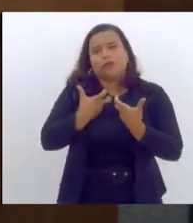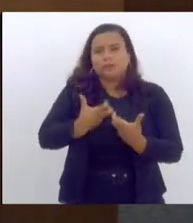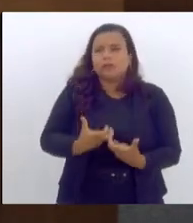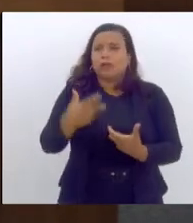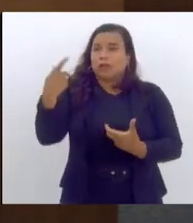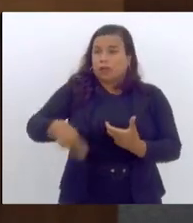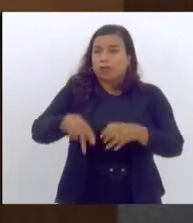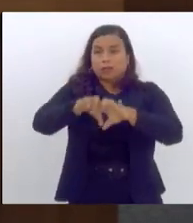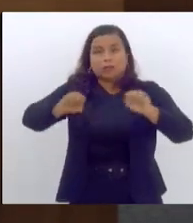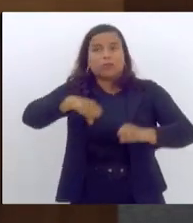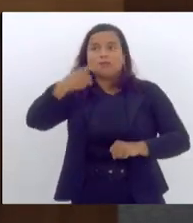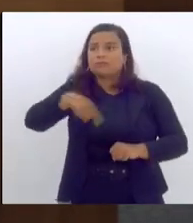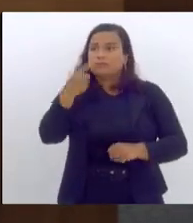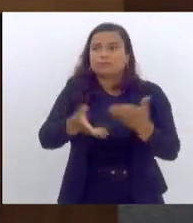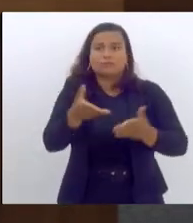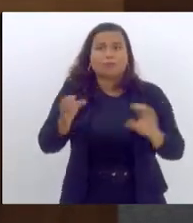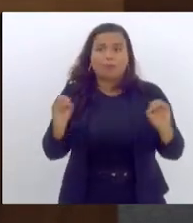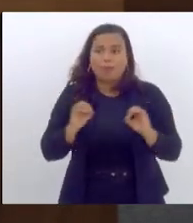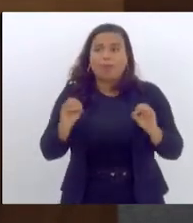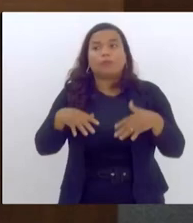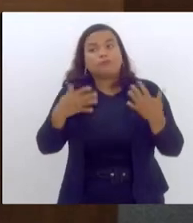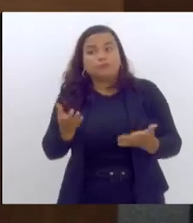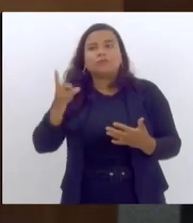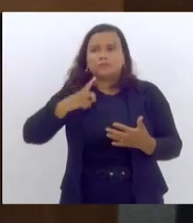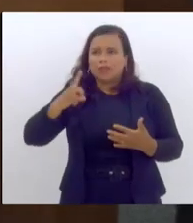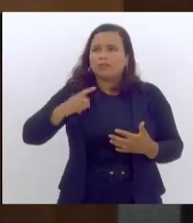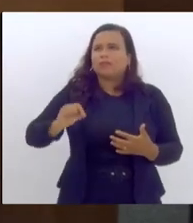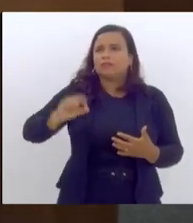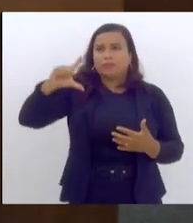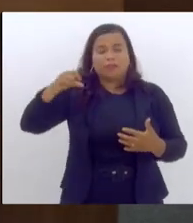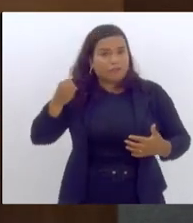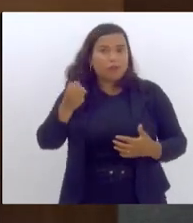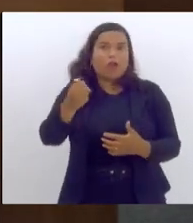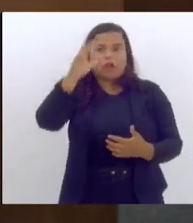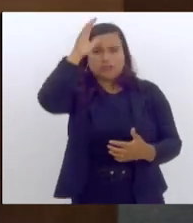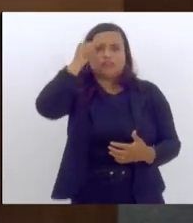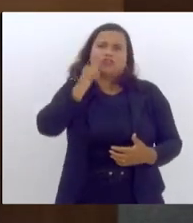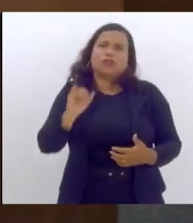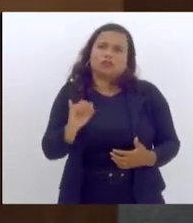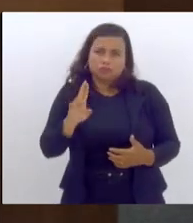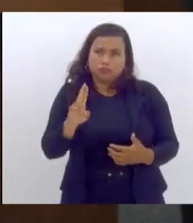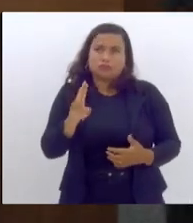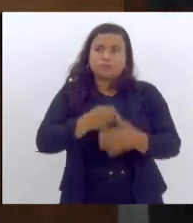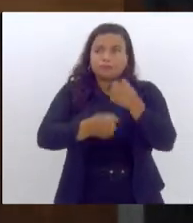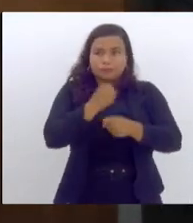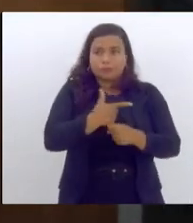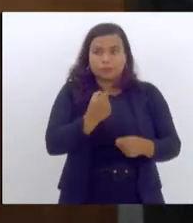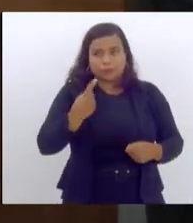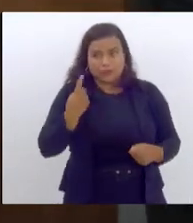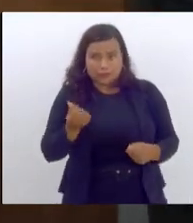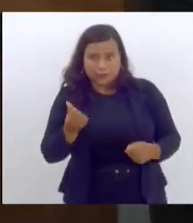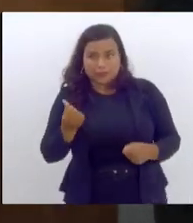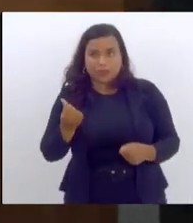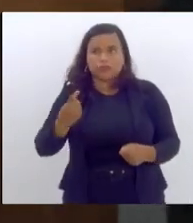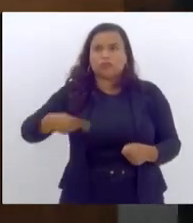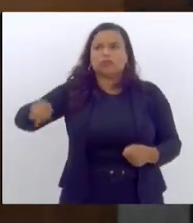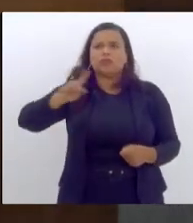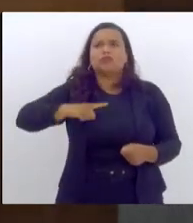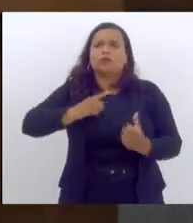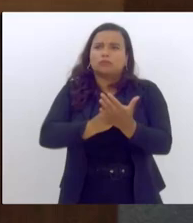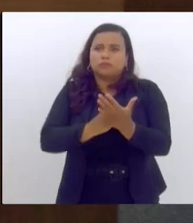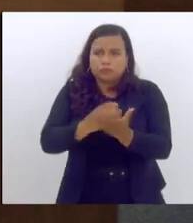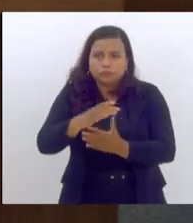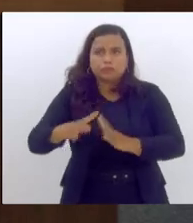não consegue dar conta. Então, nós tivemos um aumento muito grande, Tia Ju, de 2016, quando a gente teve a